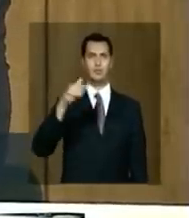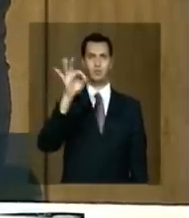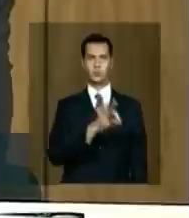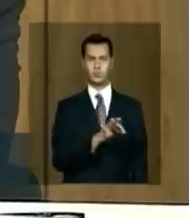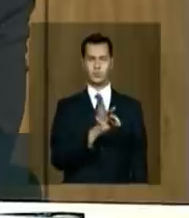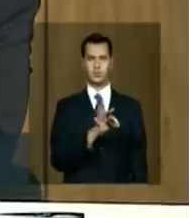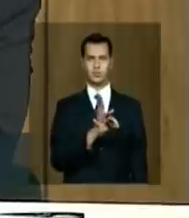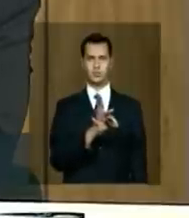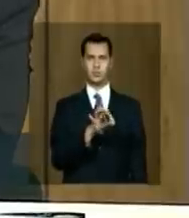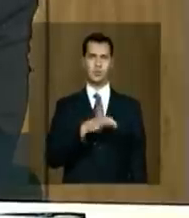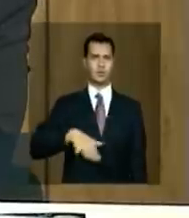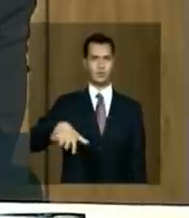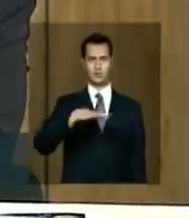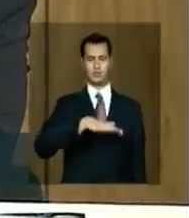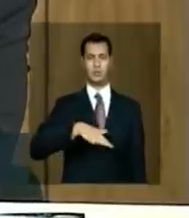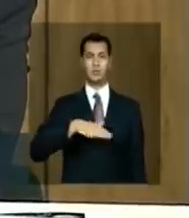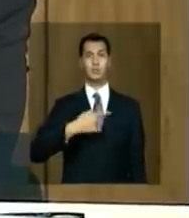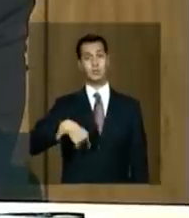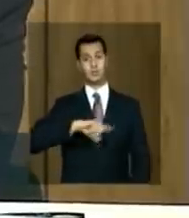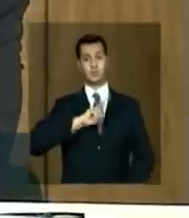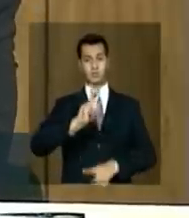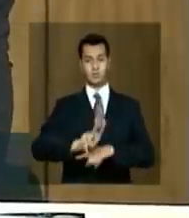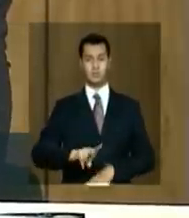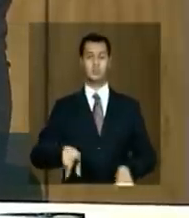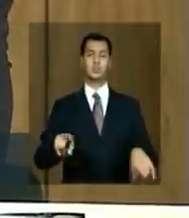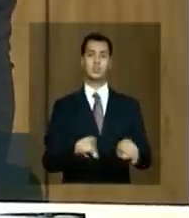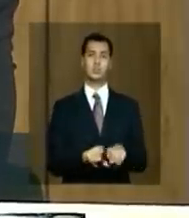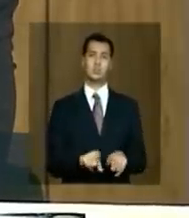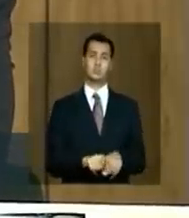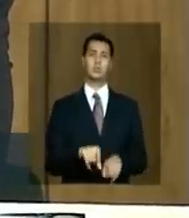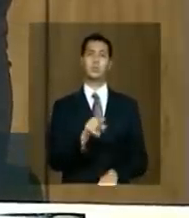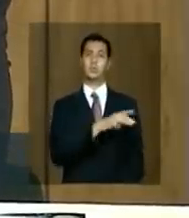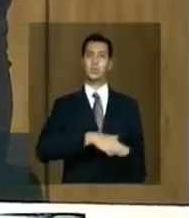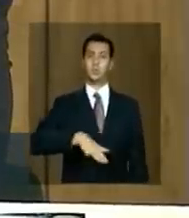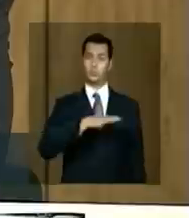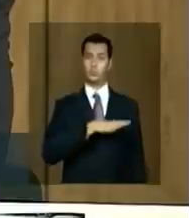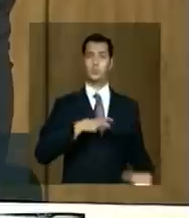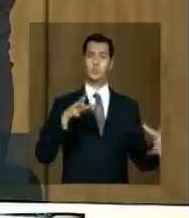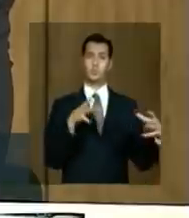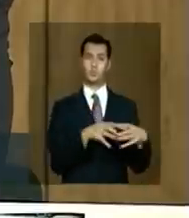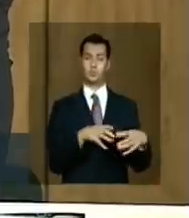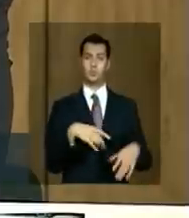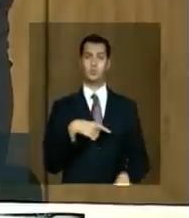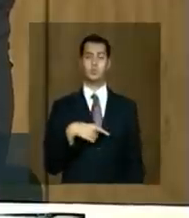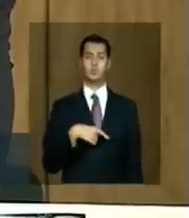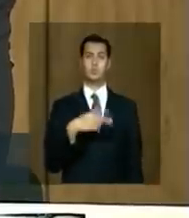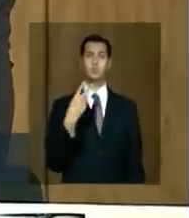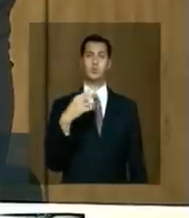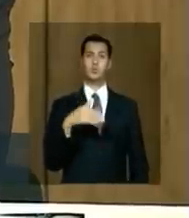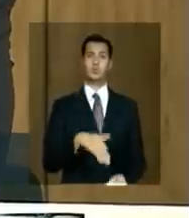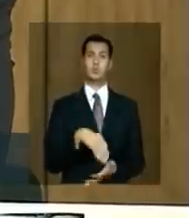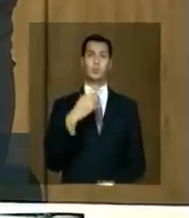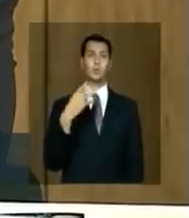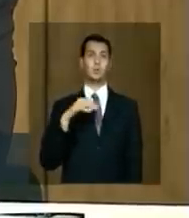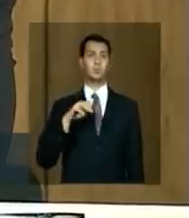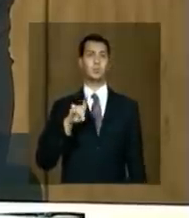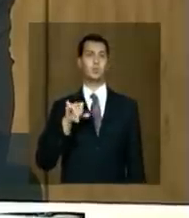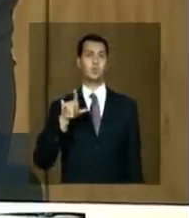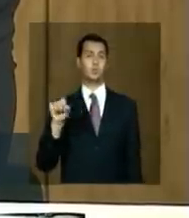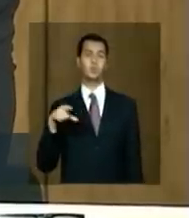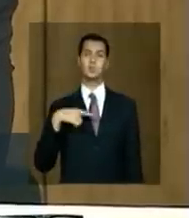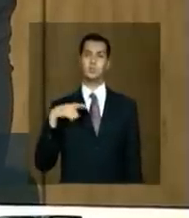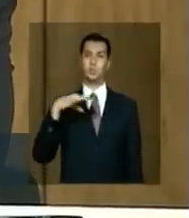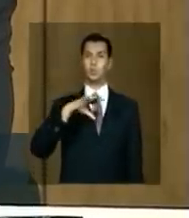da área quando nós preservamos com regras diferenciadas aqueles que produzem de dois a quatro módulos que são